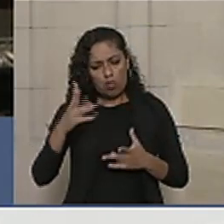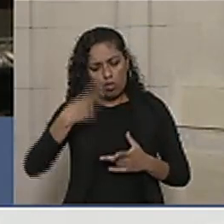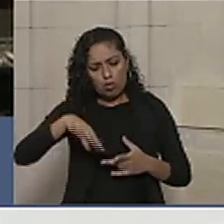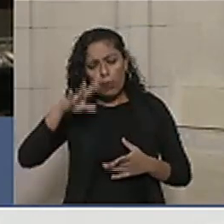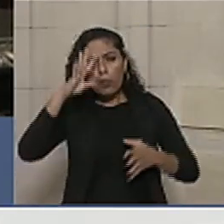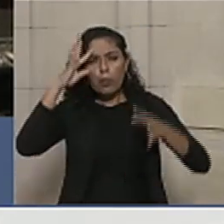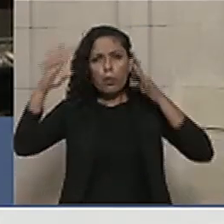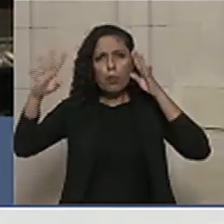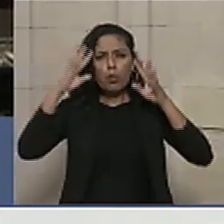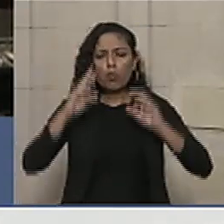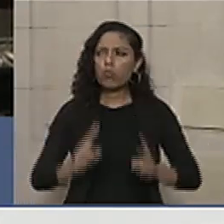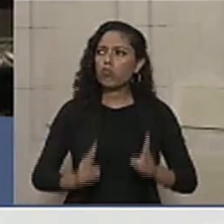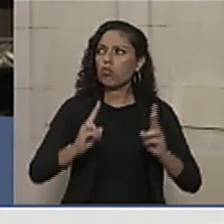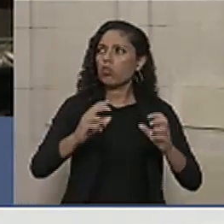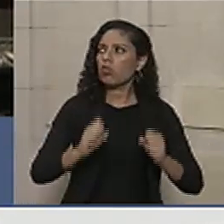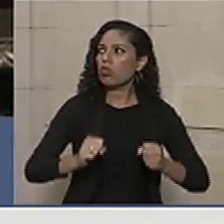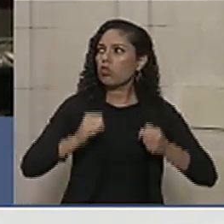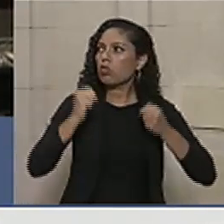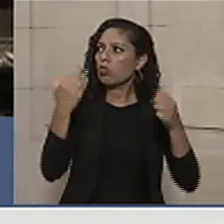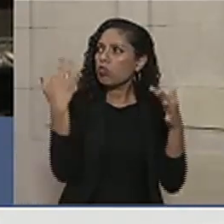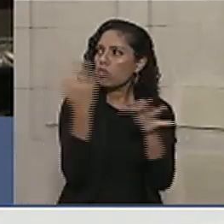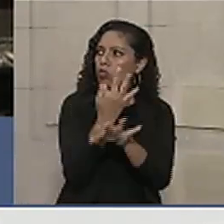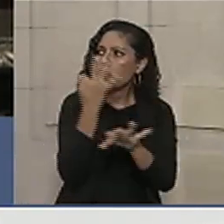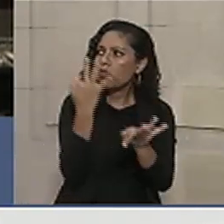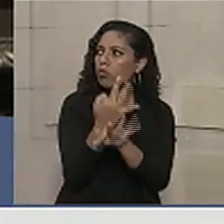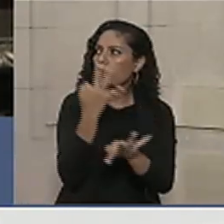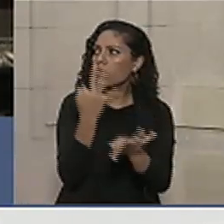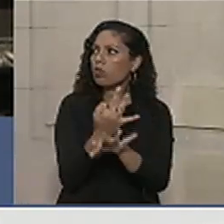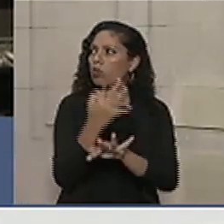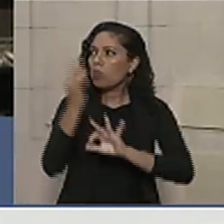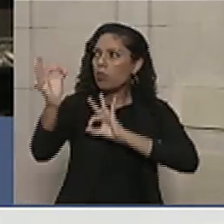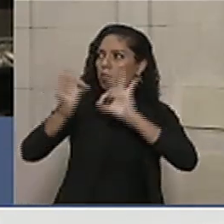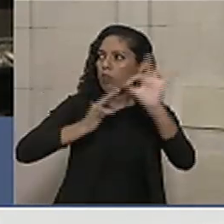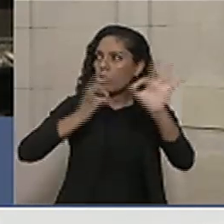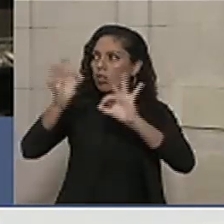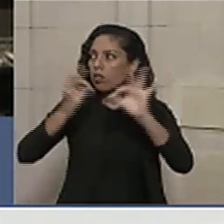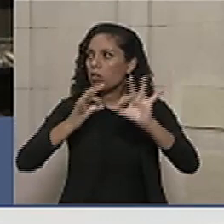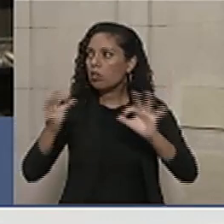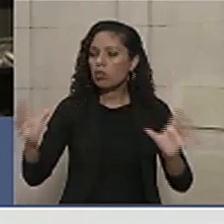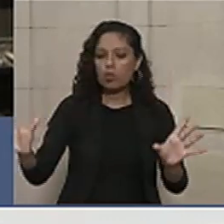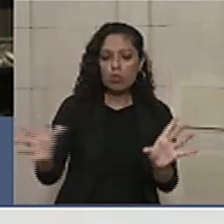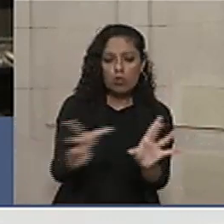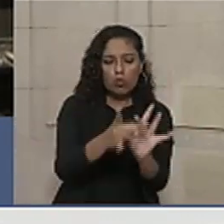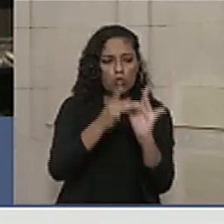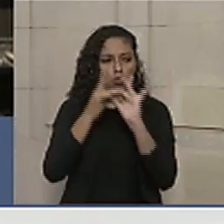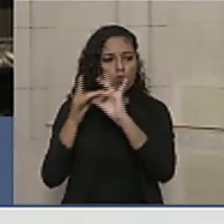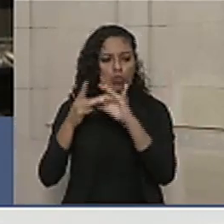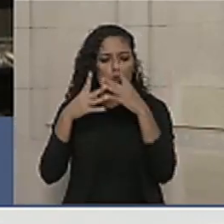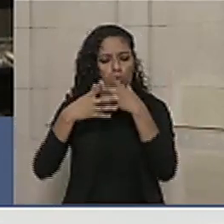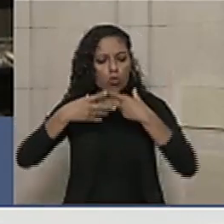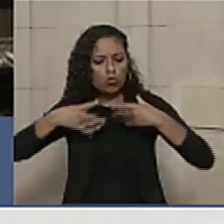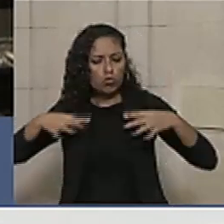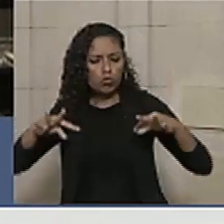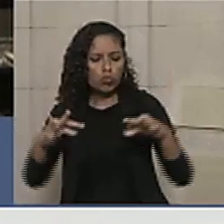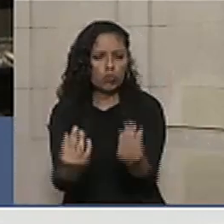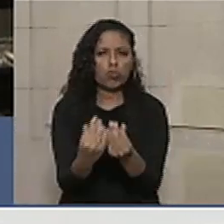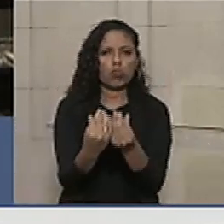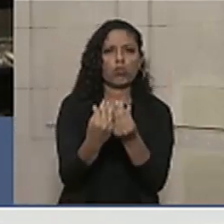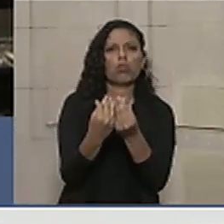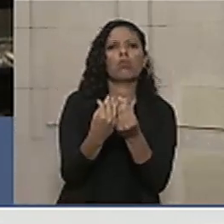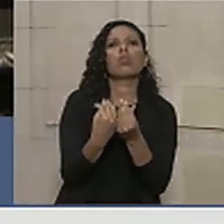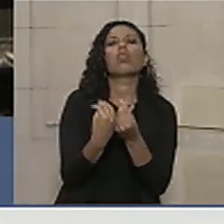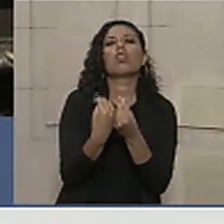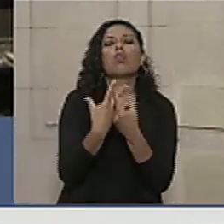Continuamos lutando, resistindo, produzindo, nos apropriando de todos os espaços e cada